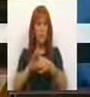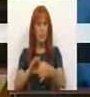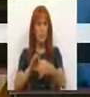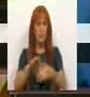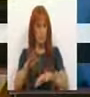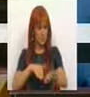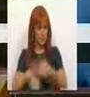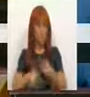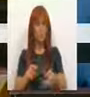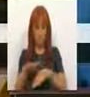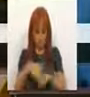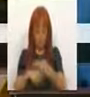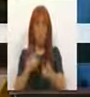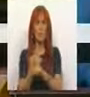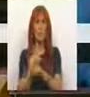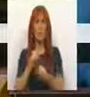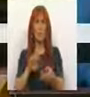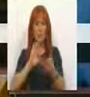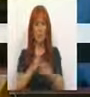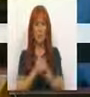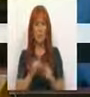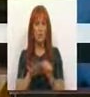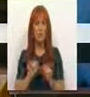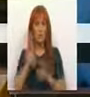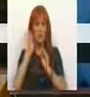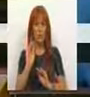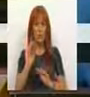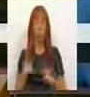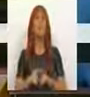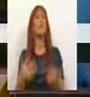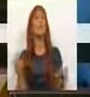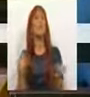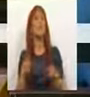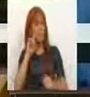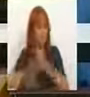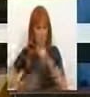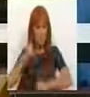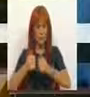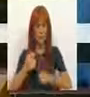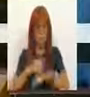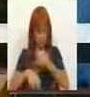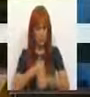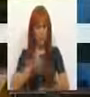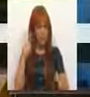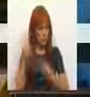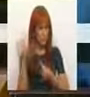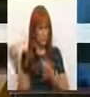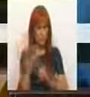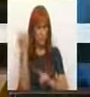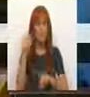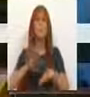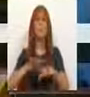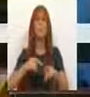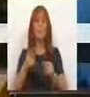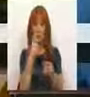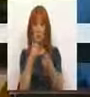que prestam no âmbito da realização de vários processos na área da educação, com reconhecidos ganhos de eficiência e eficácia,